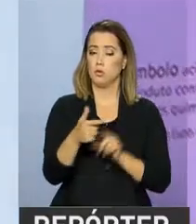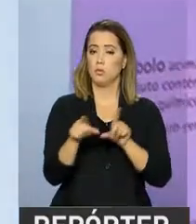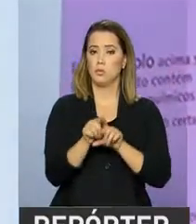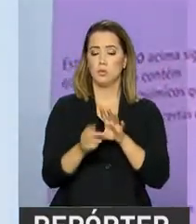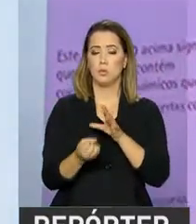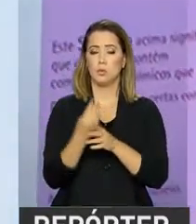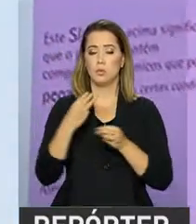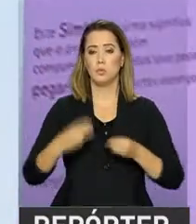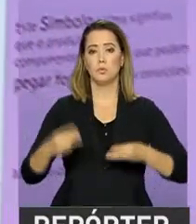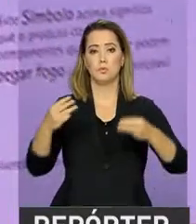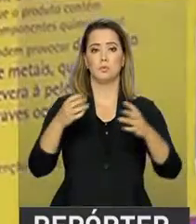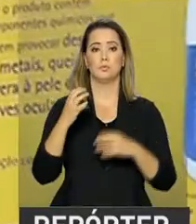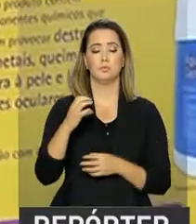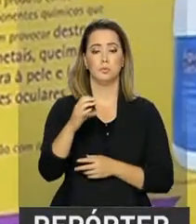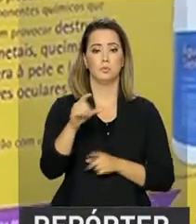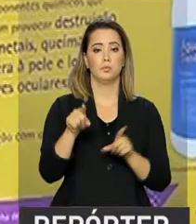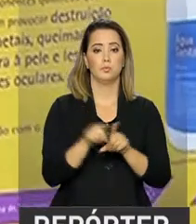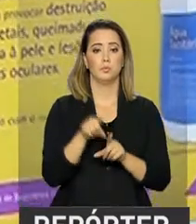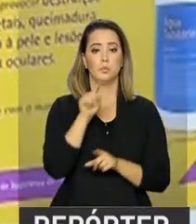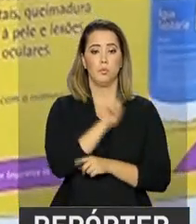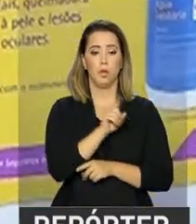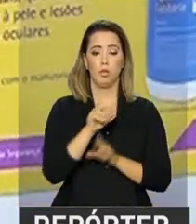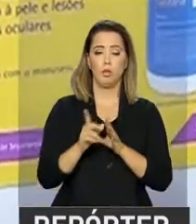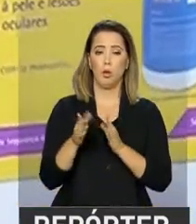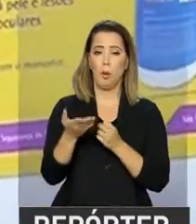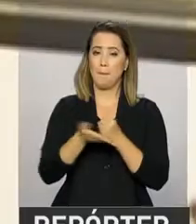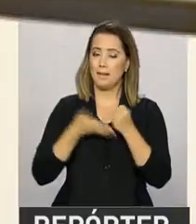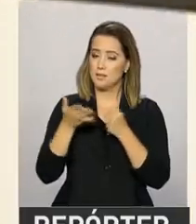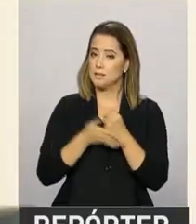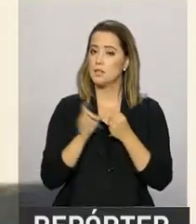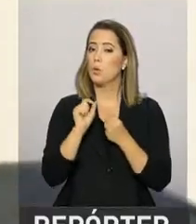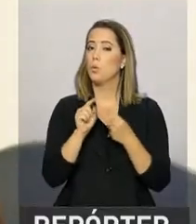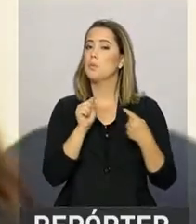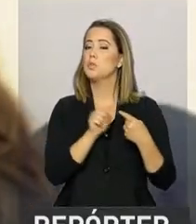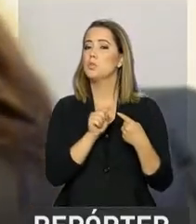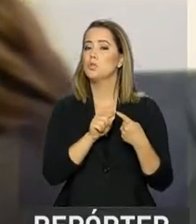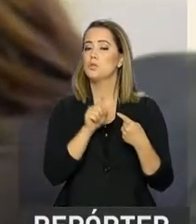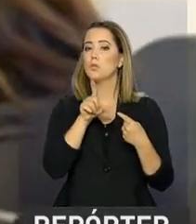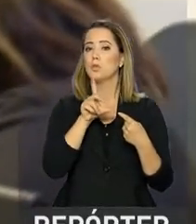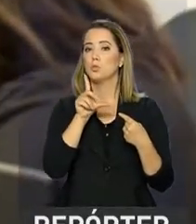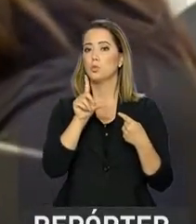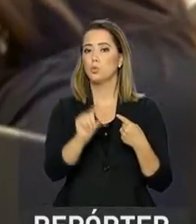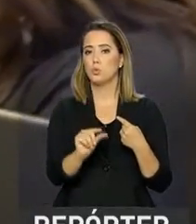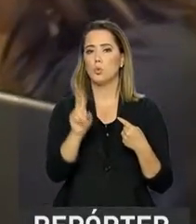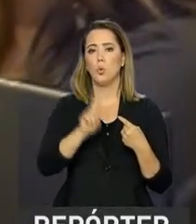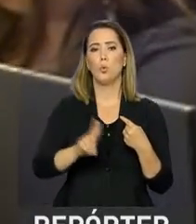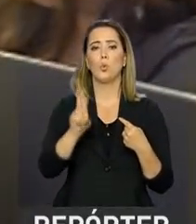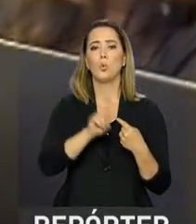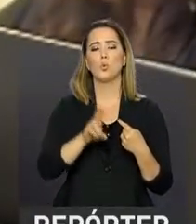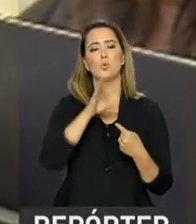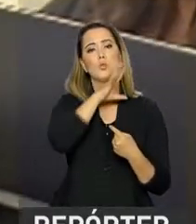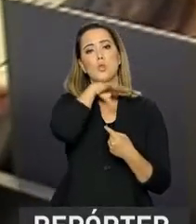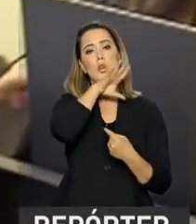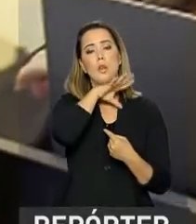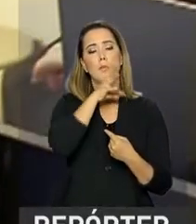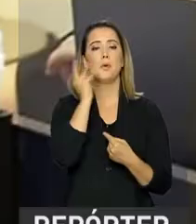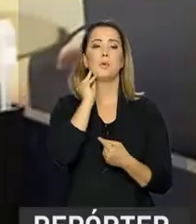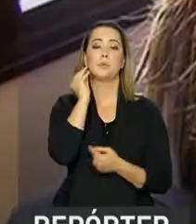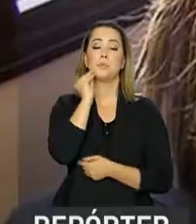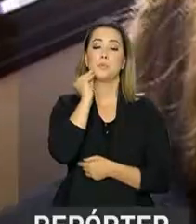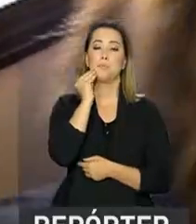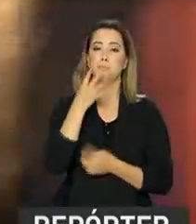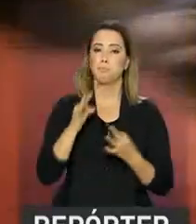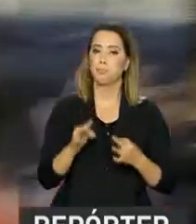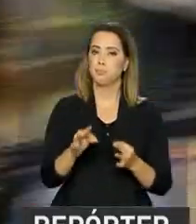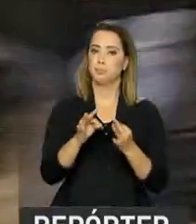inovações e comunicações a renamo tem como base de trabalho os princípios de redução do uso de animais em experimentos científicos